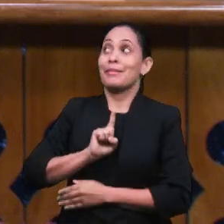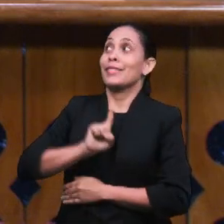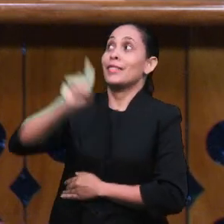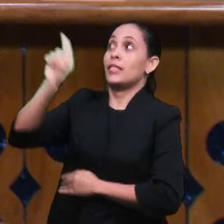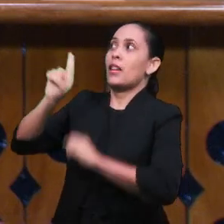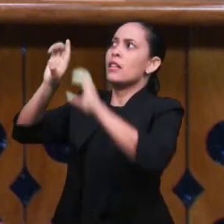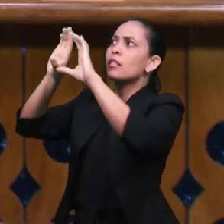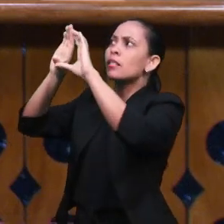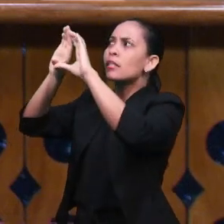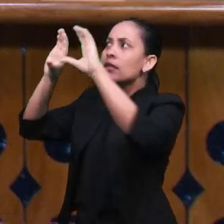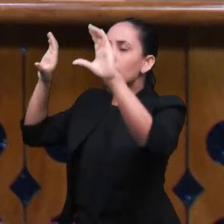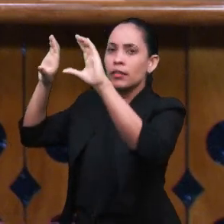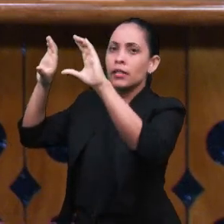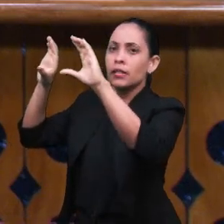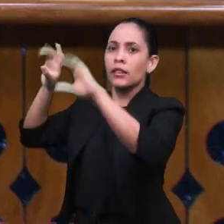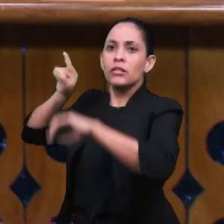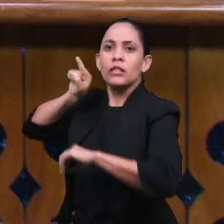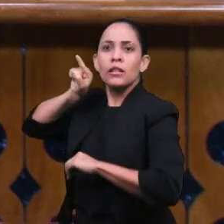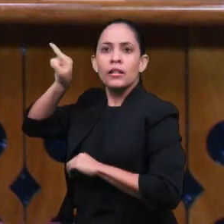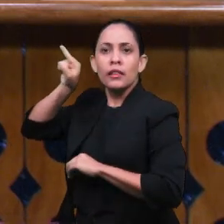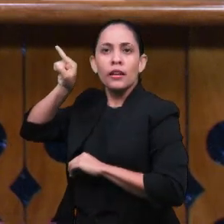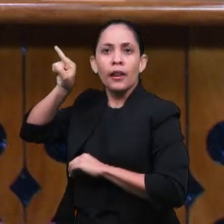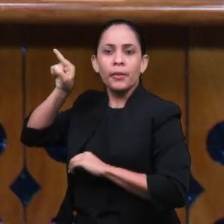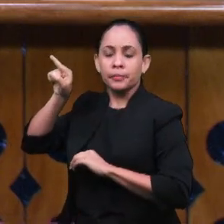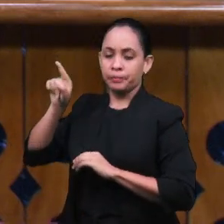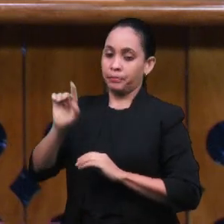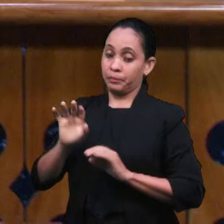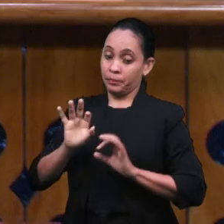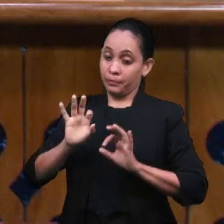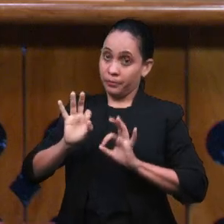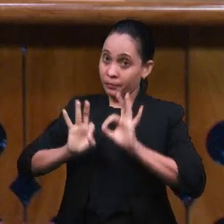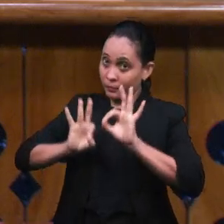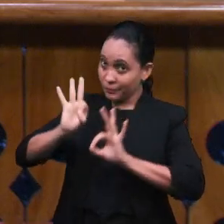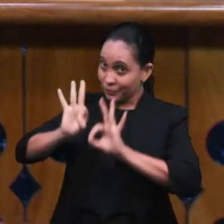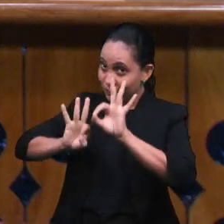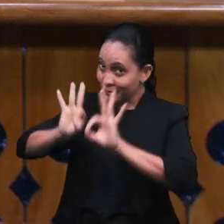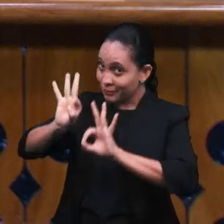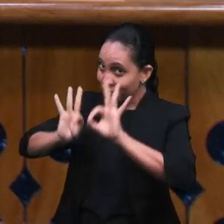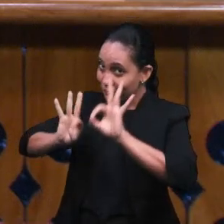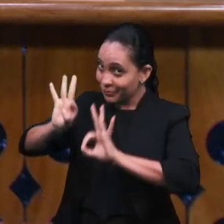na eternidade, ele projetou